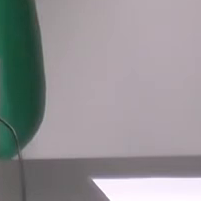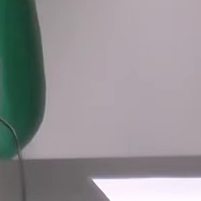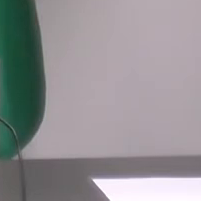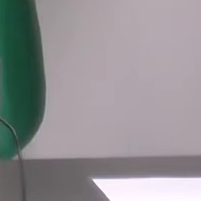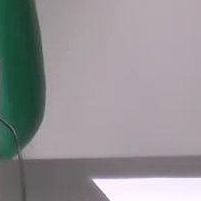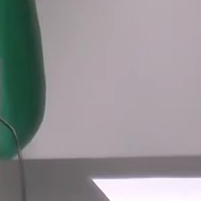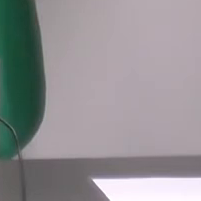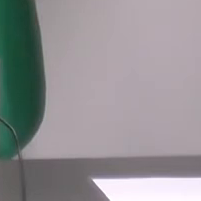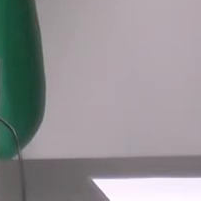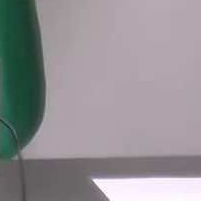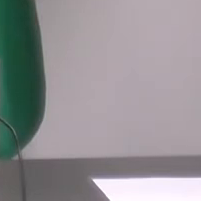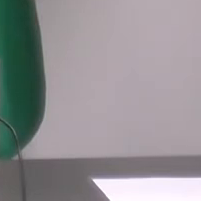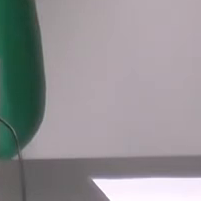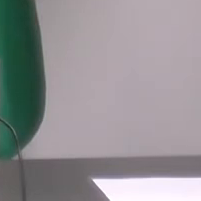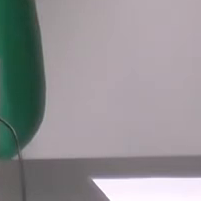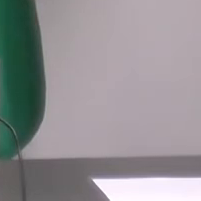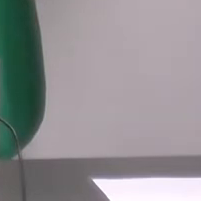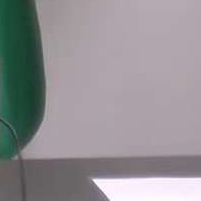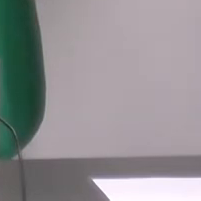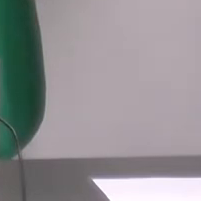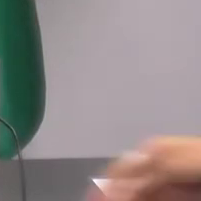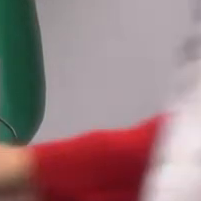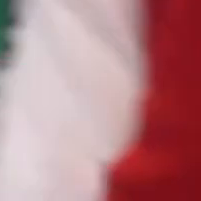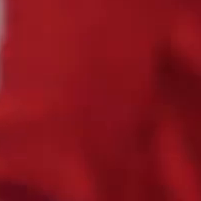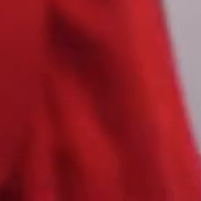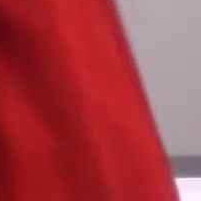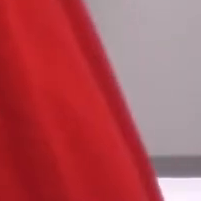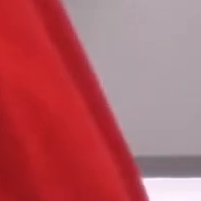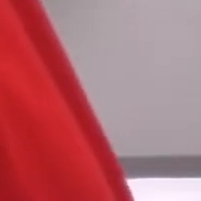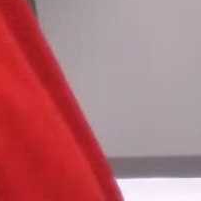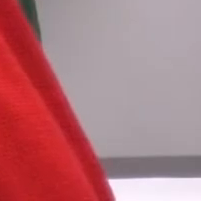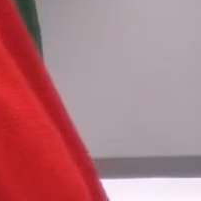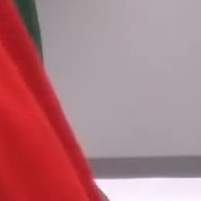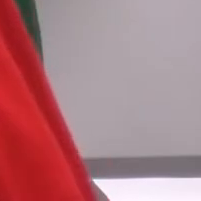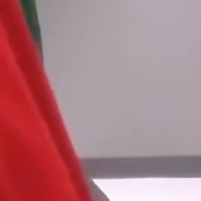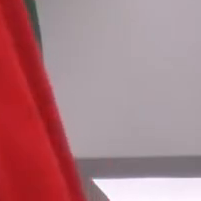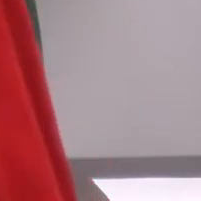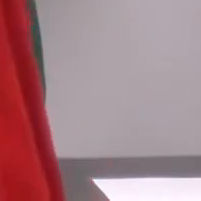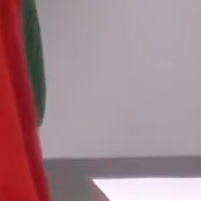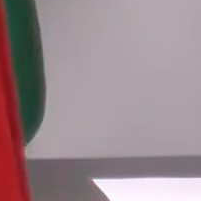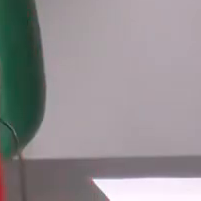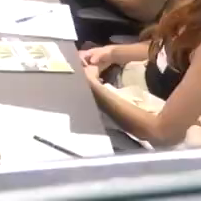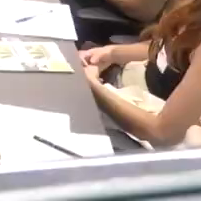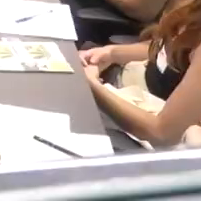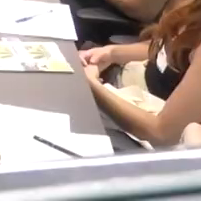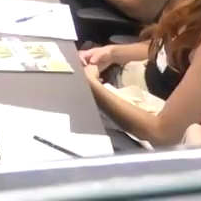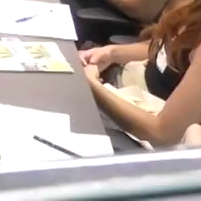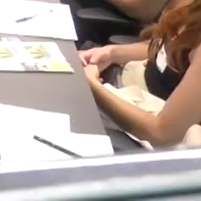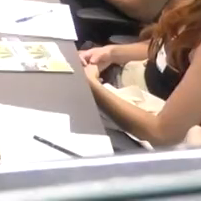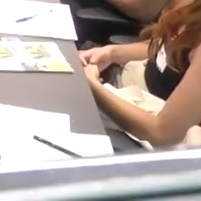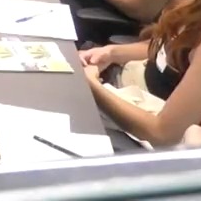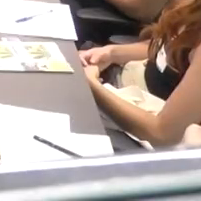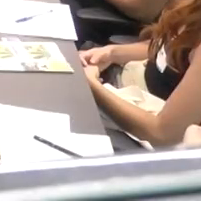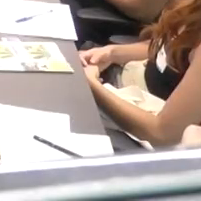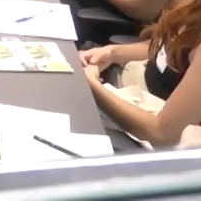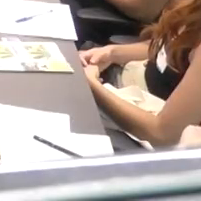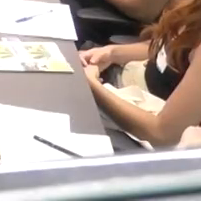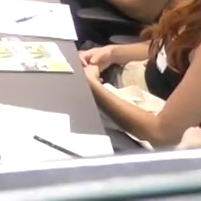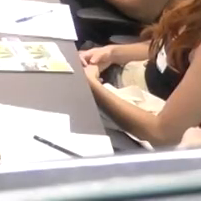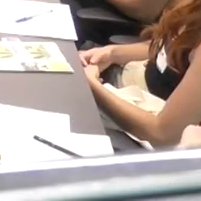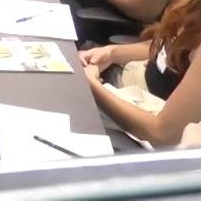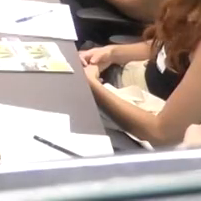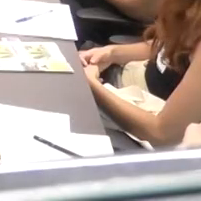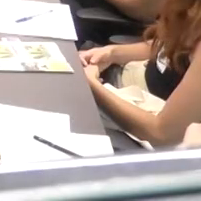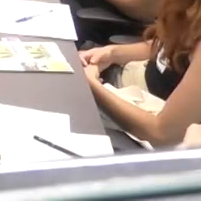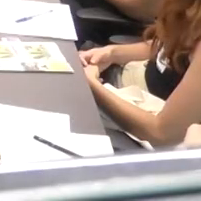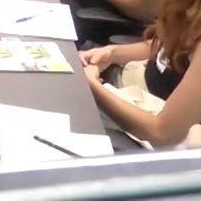a mesa com a gente representando da Polícia Civil a Cristiane para não quer tá na mesa tudo bem mas vai falar depois na